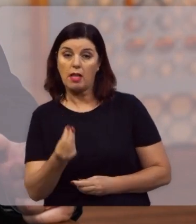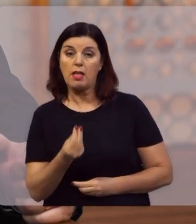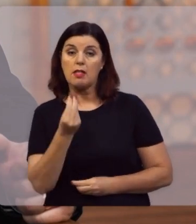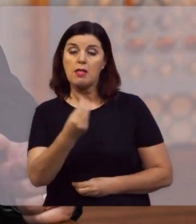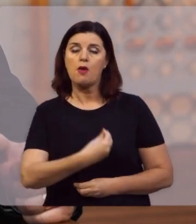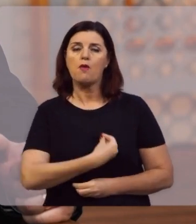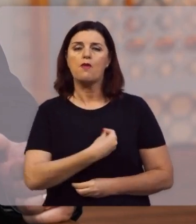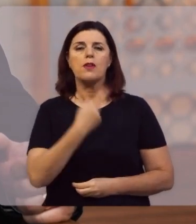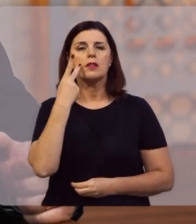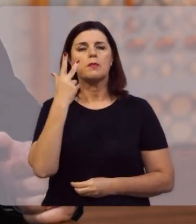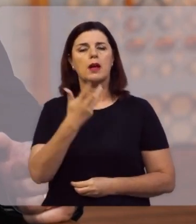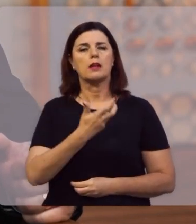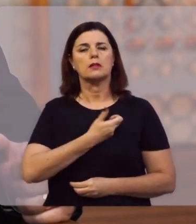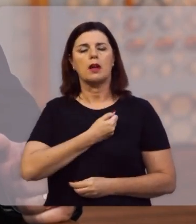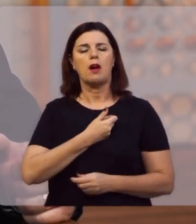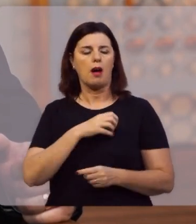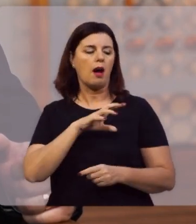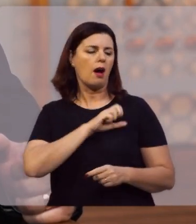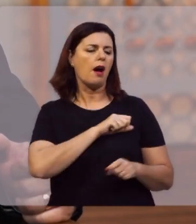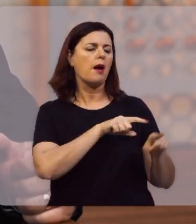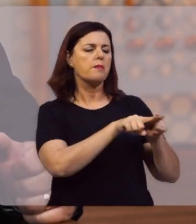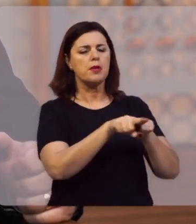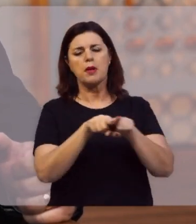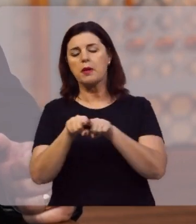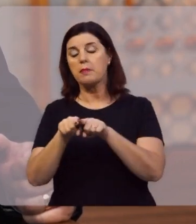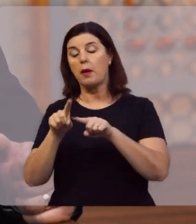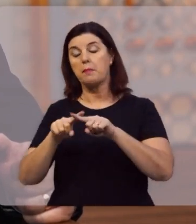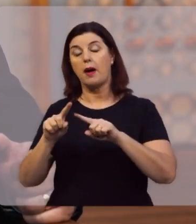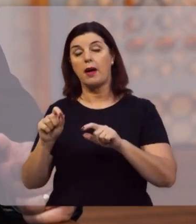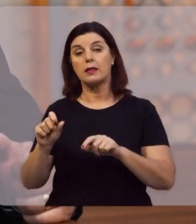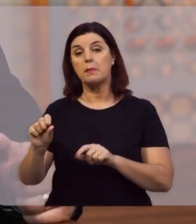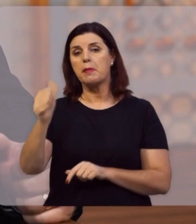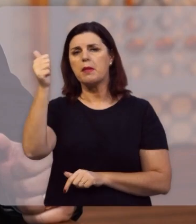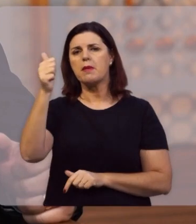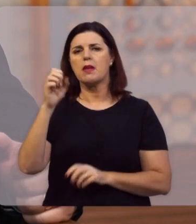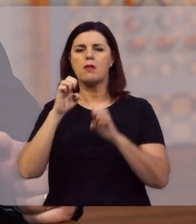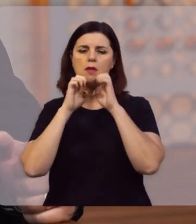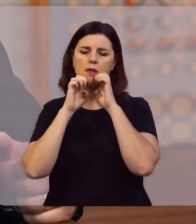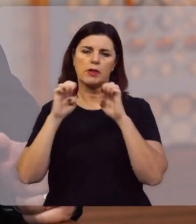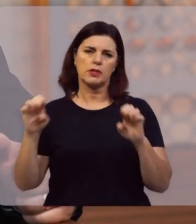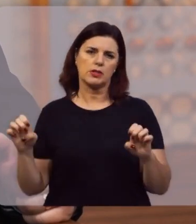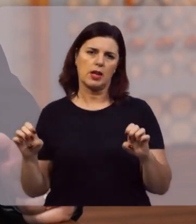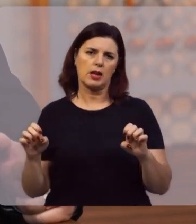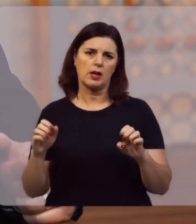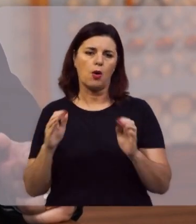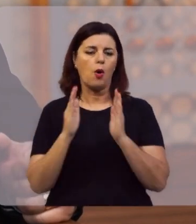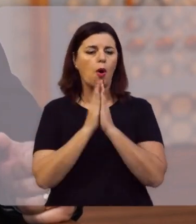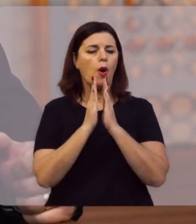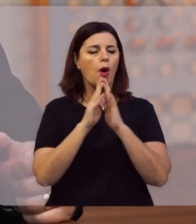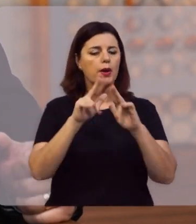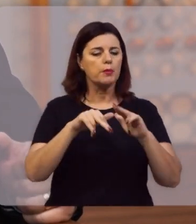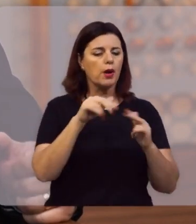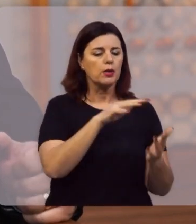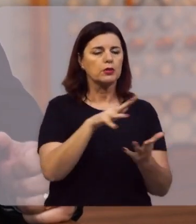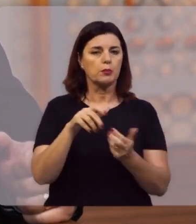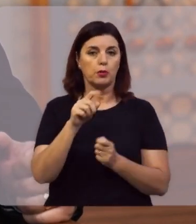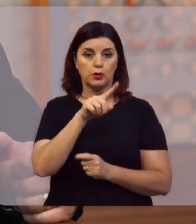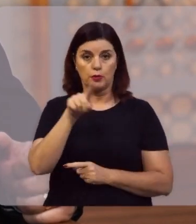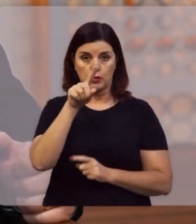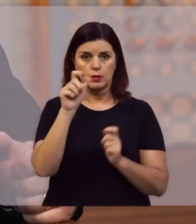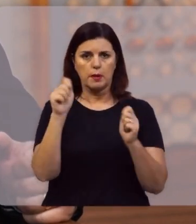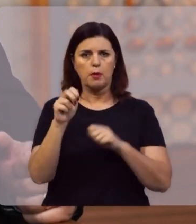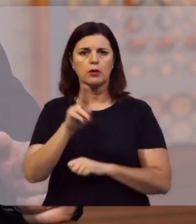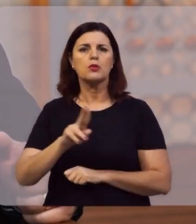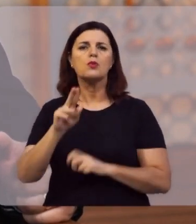na cruz para te salvar ame os seus irmãos coloque o evangelho em primeiro lugar ore por esse mundo você é um